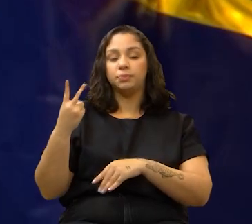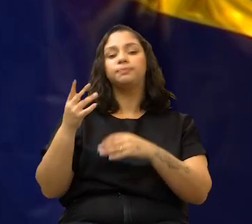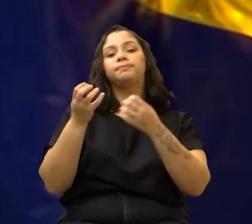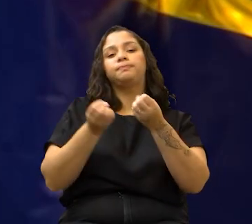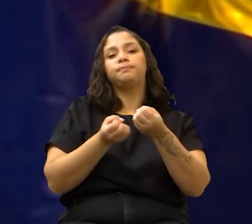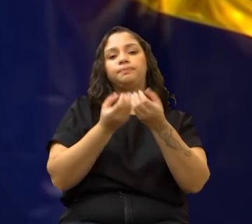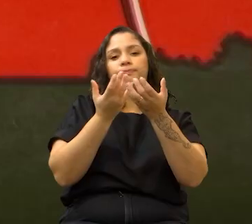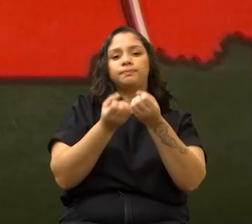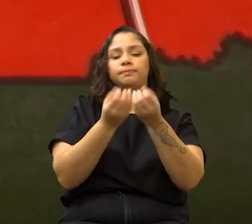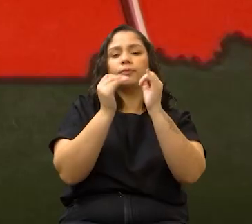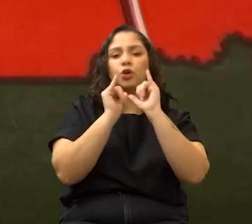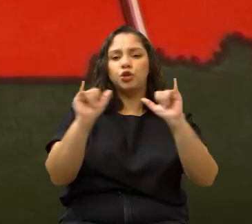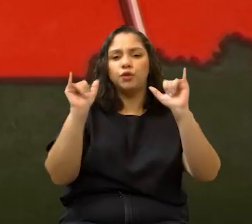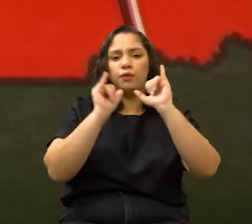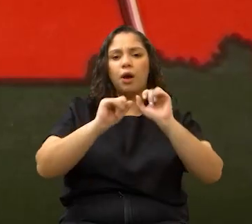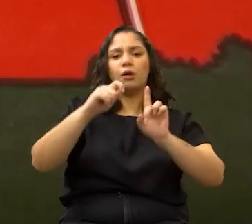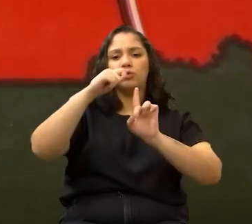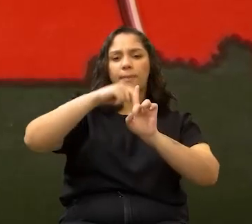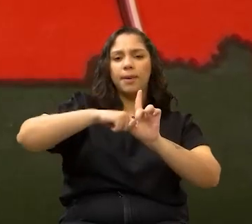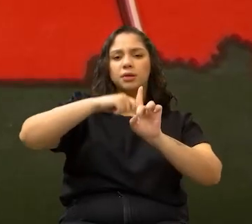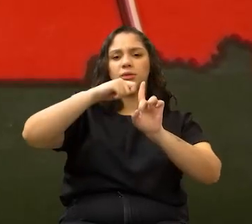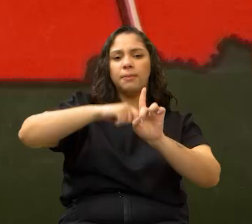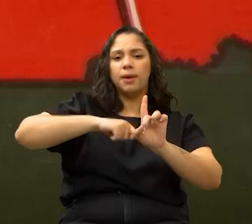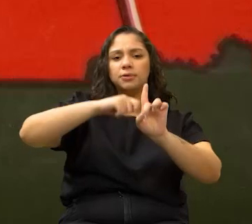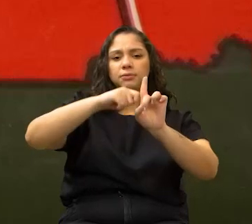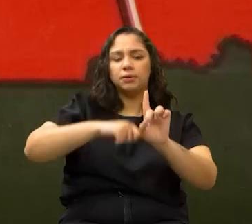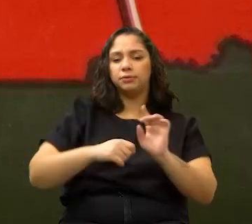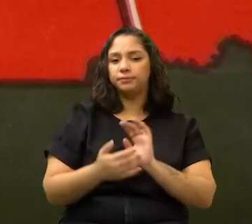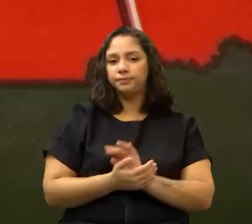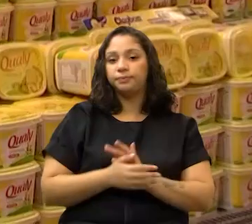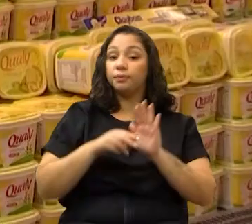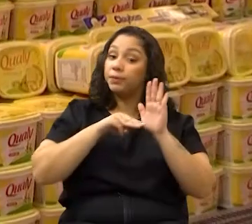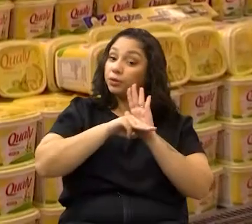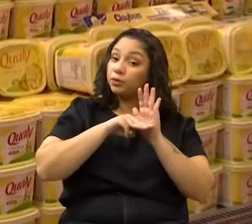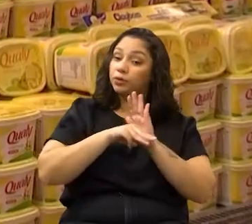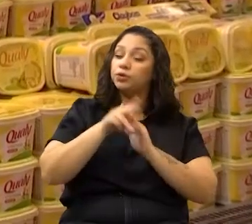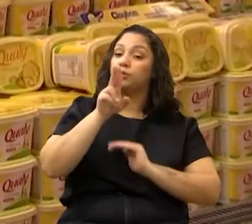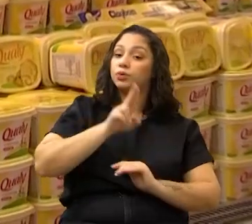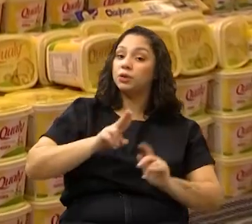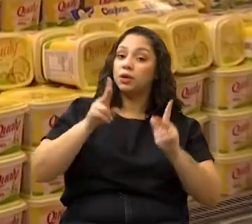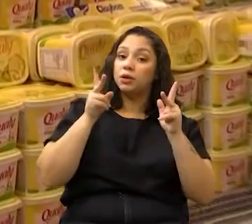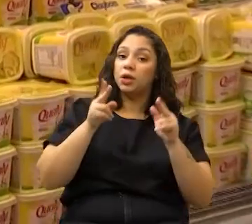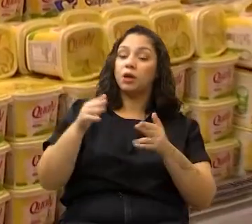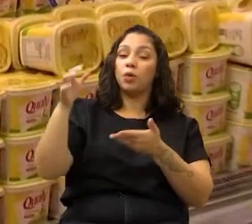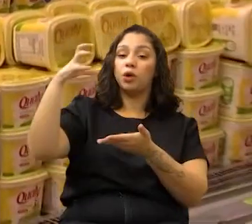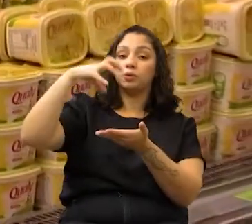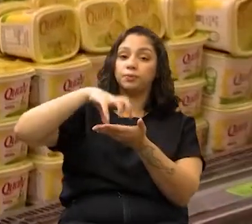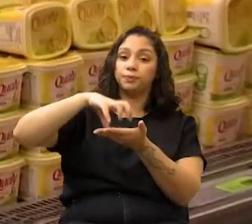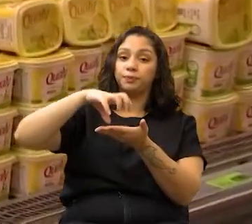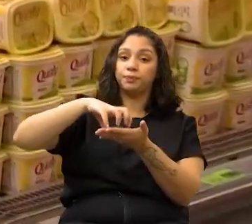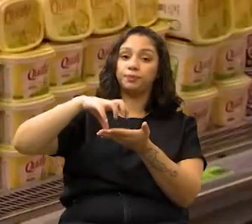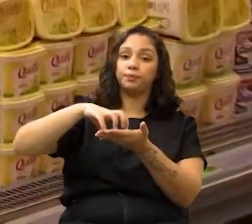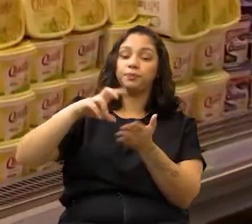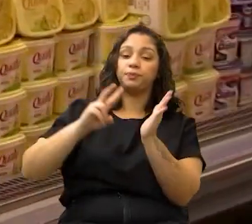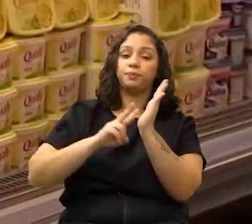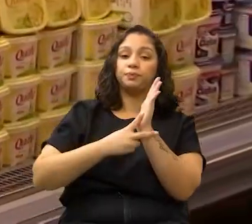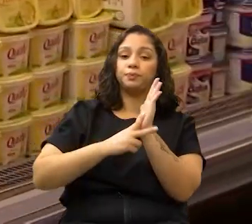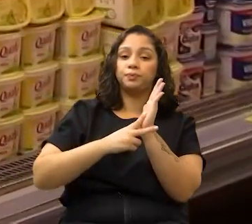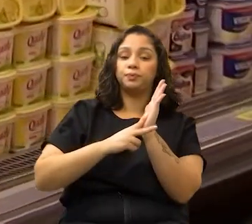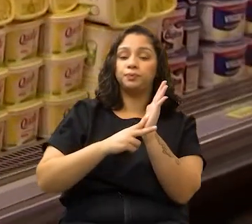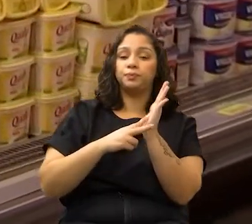são divulgados mensalmente. A metodologia é a mesma utilizada pelo Departamento Intersindical